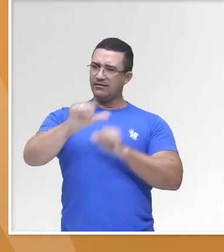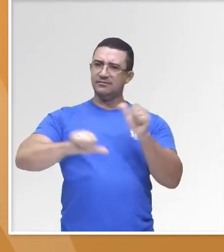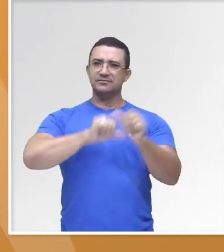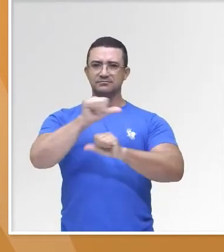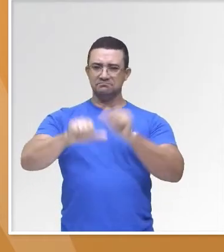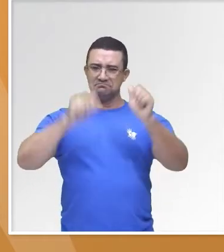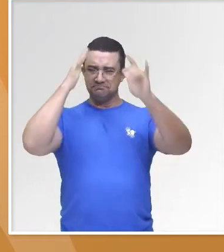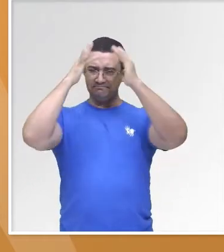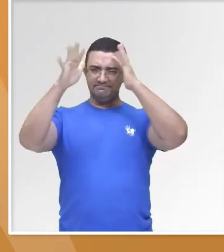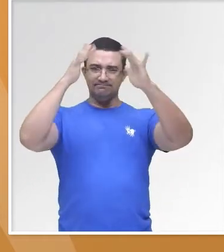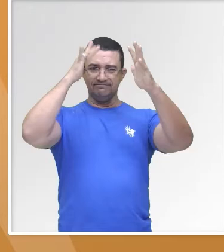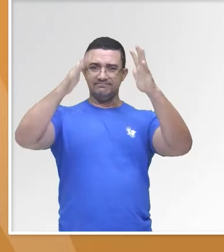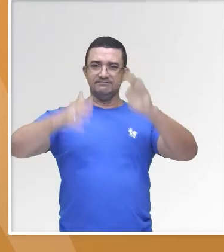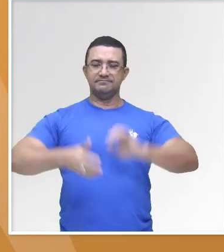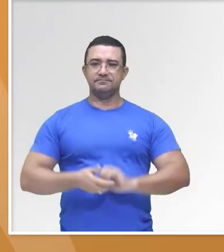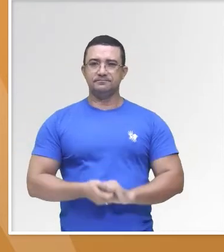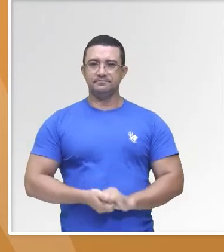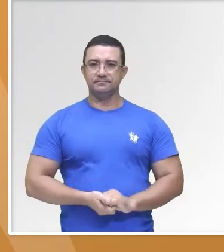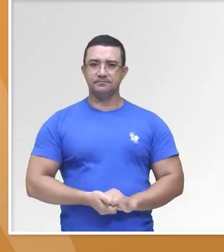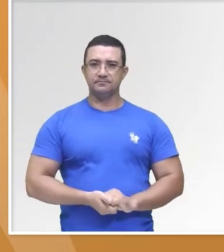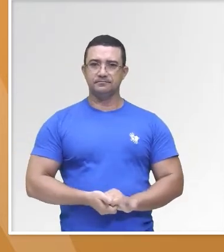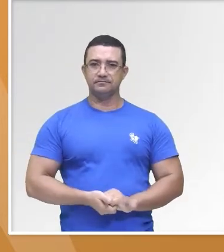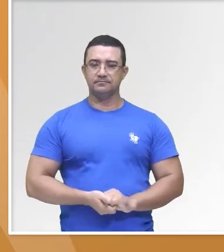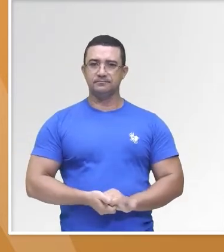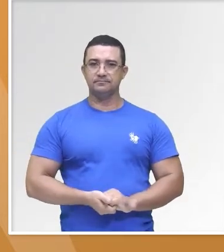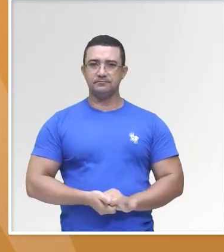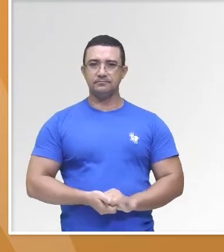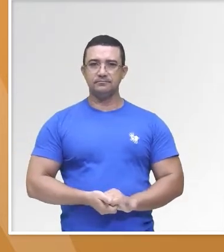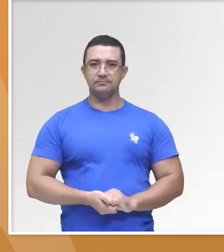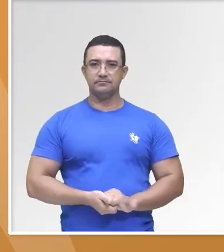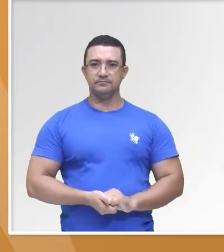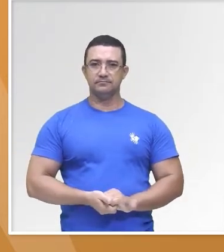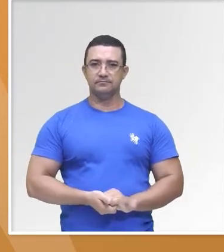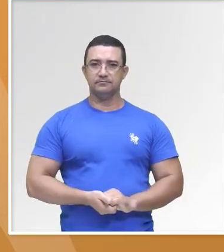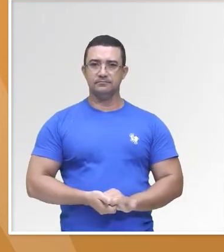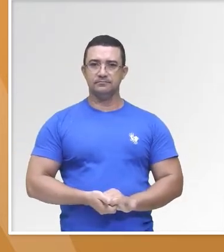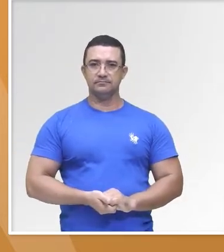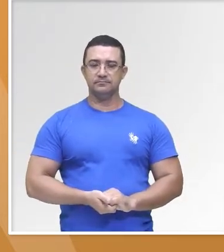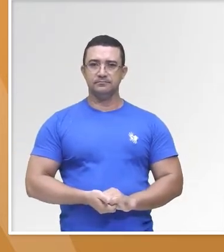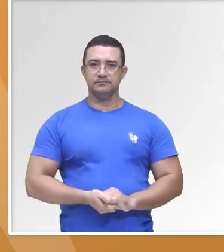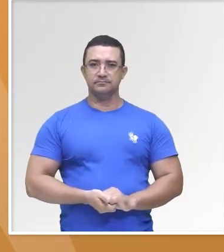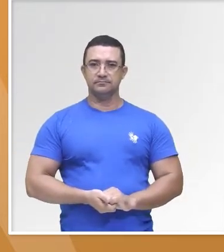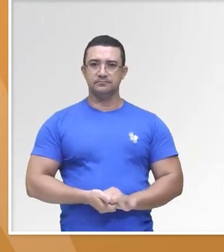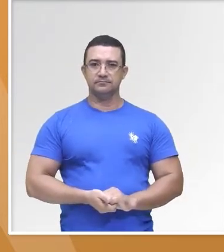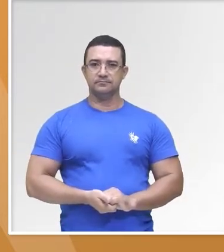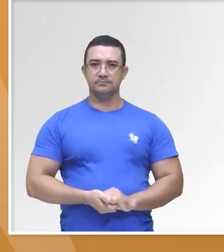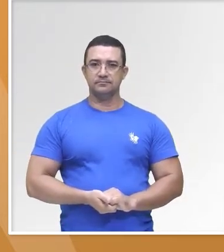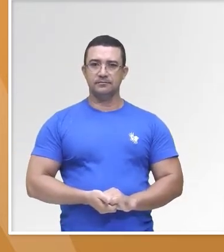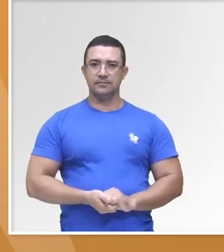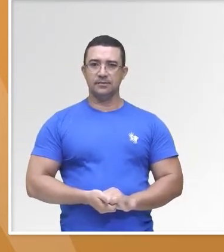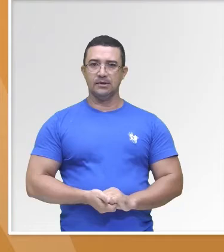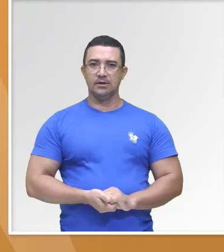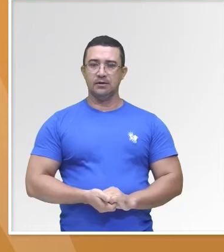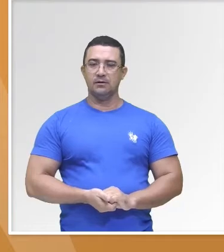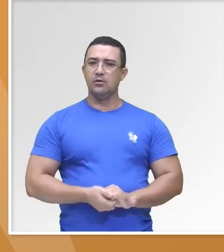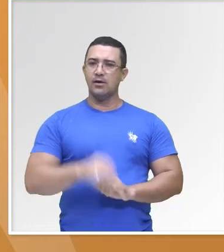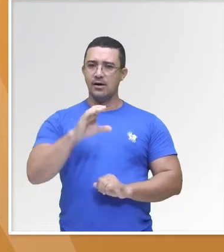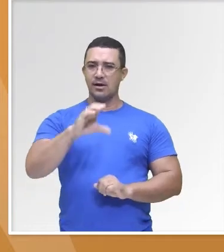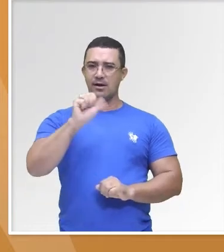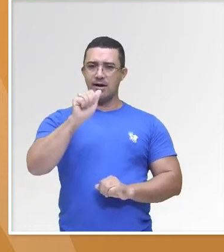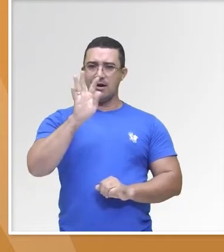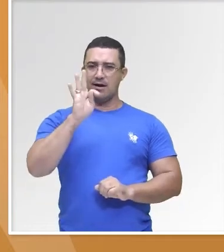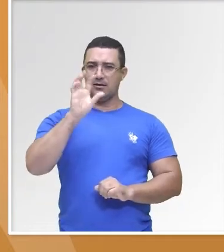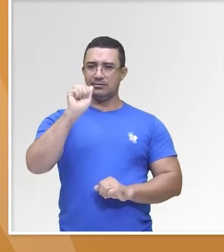terem mulheres como governantes. Volta a imagem para a gente, por favor, da Catarina. Então, ela recebeu esse codinome de A Grande